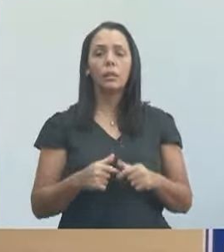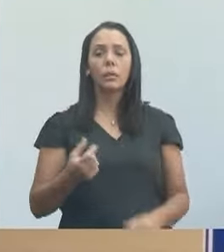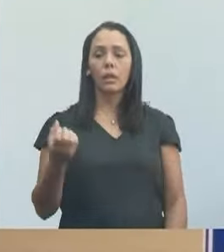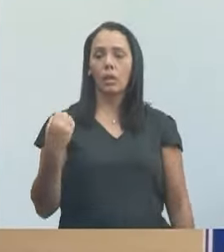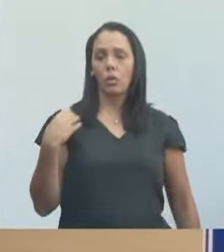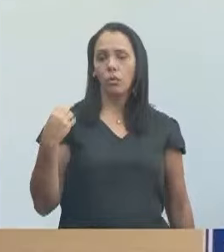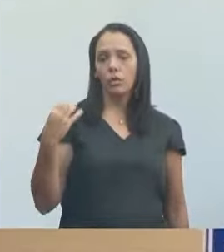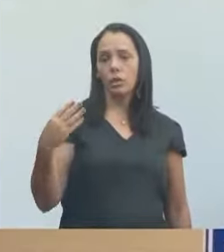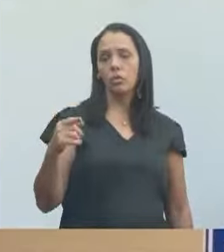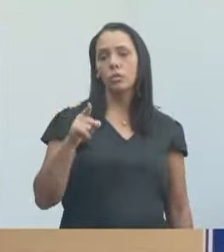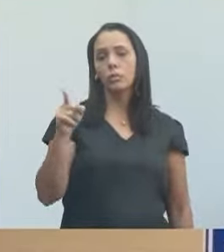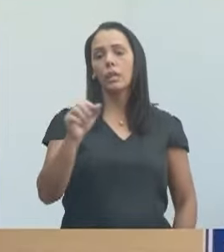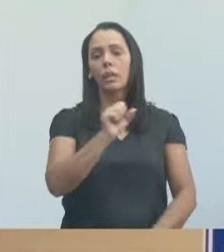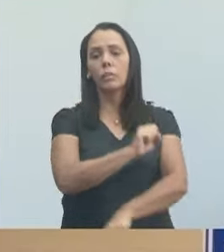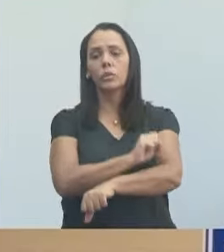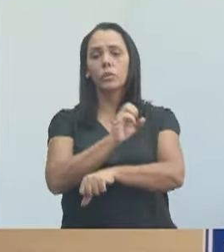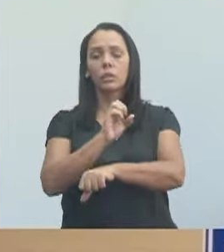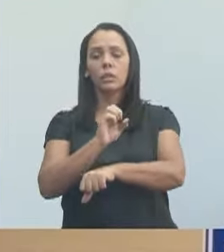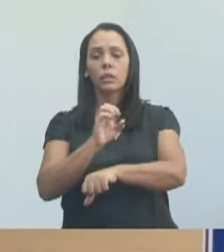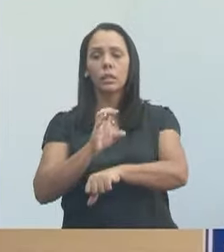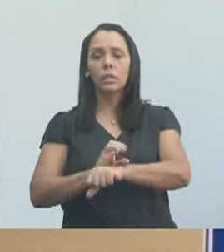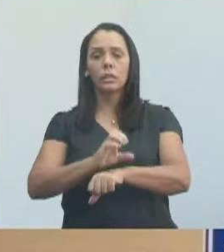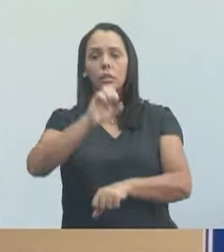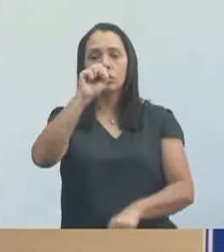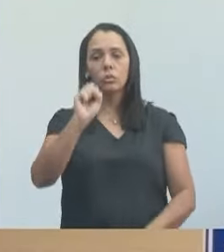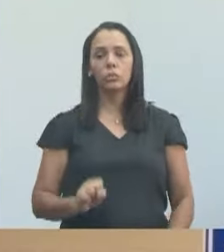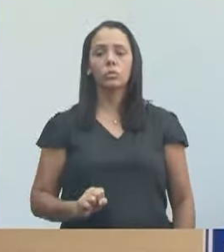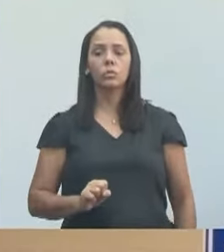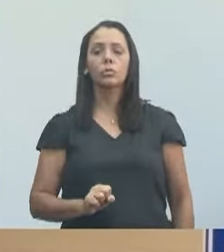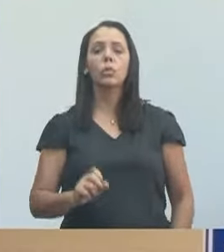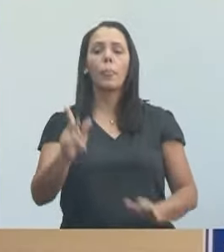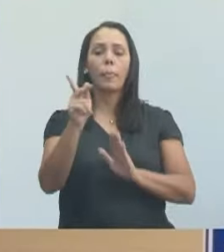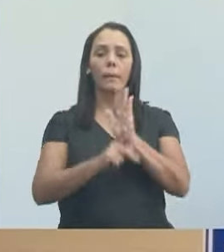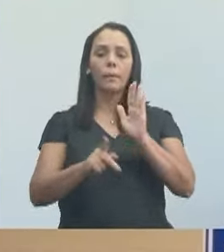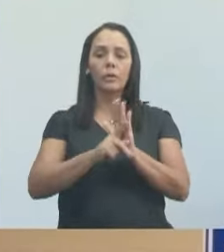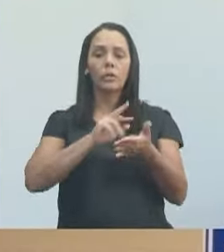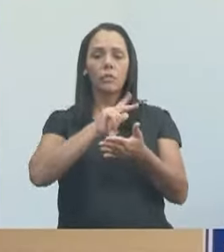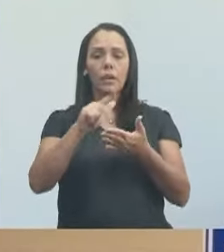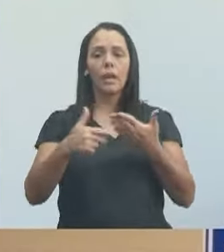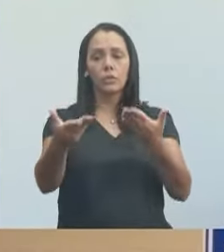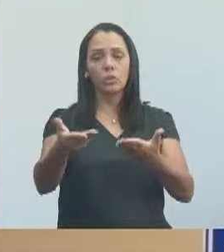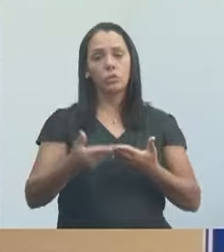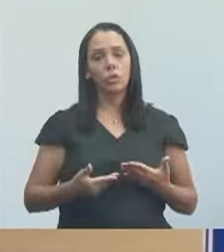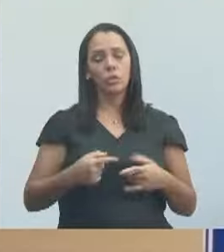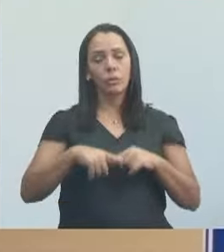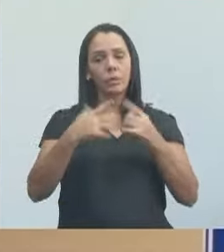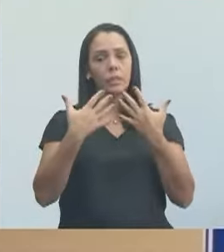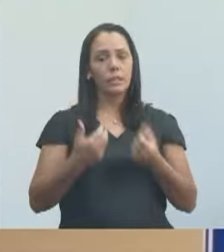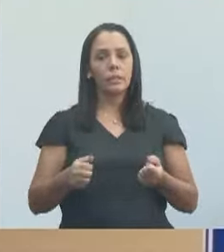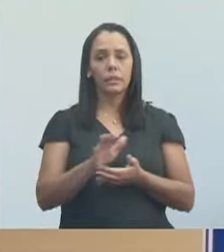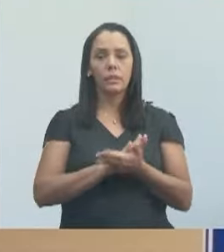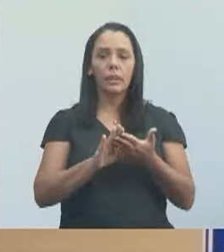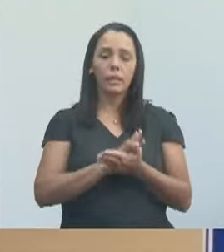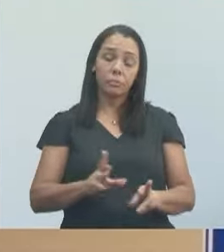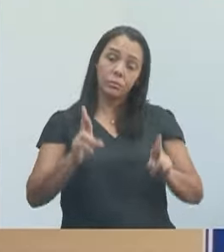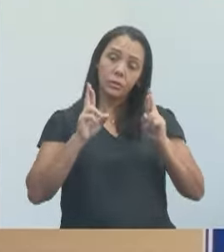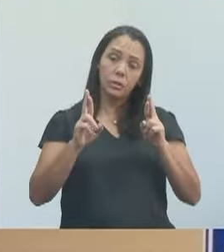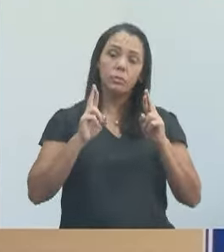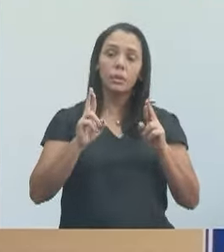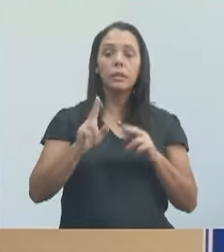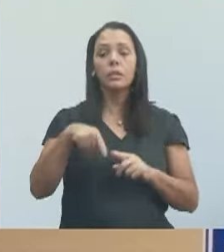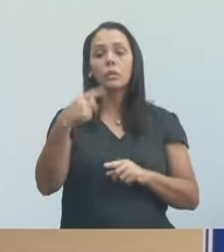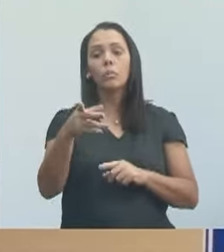para São Caetano do Sul, que eu vou estar colocando agora aqui, tá bom? Trago vários projetos que não foram os aceitos, mas quem sabe agora, a partir do ano que vem, né? Dependendo